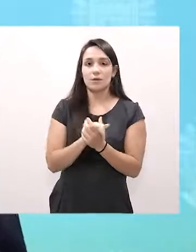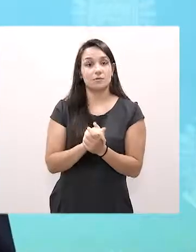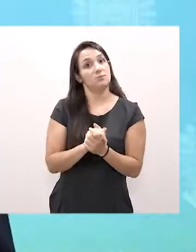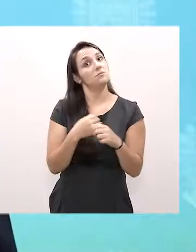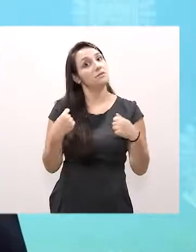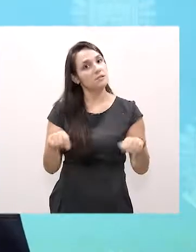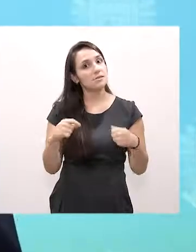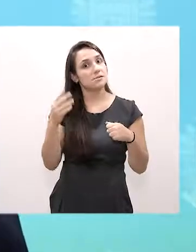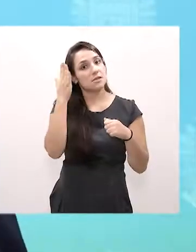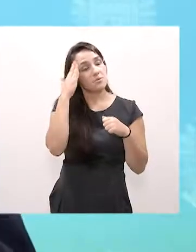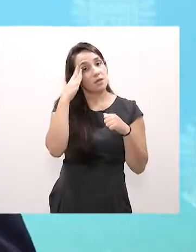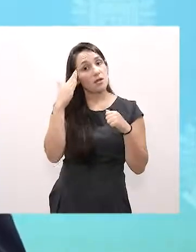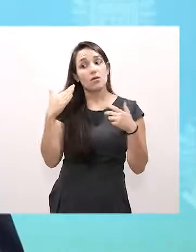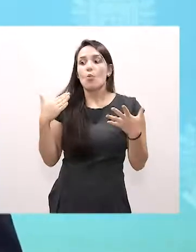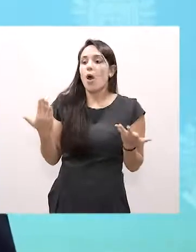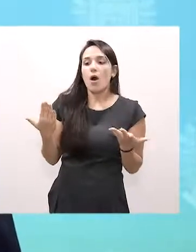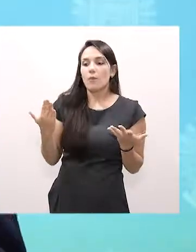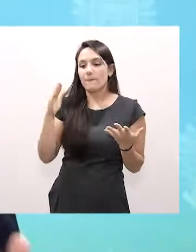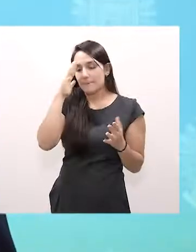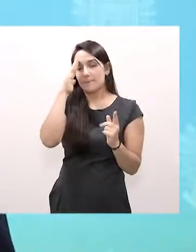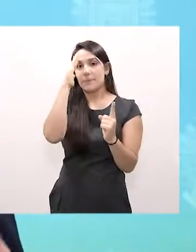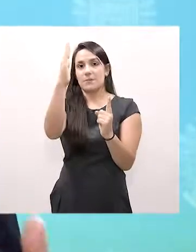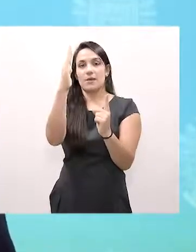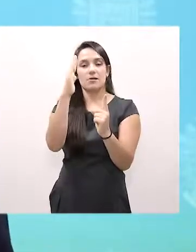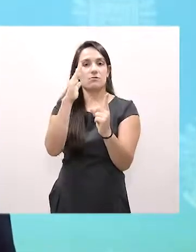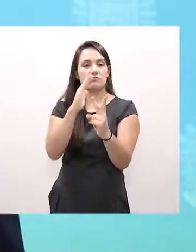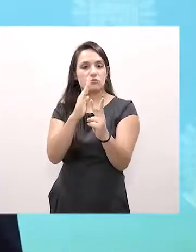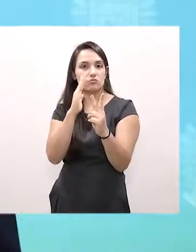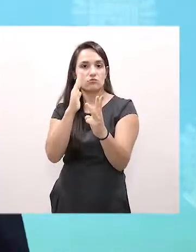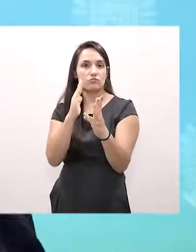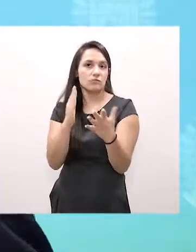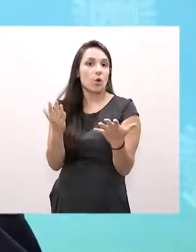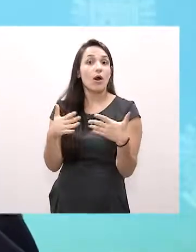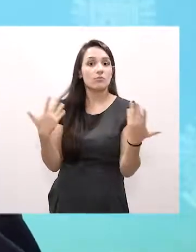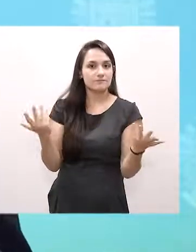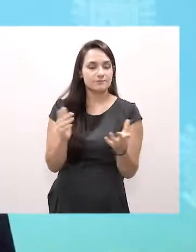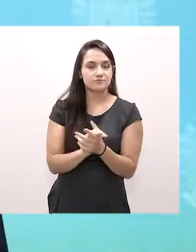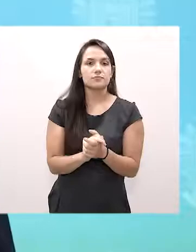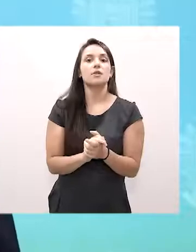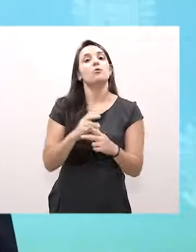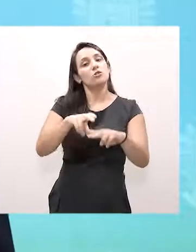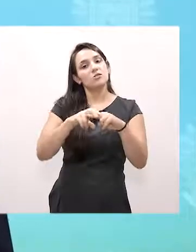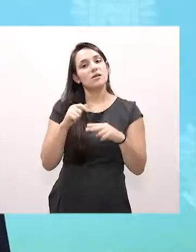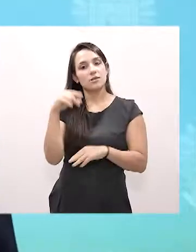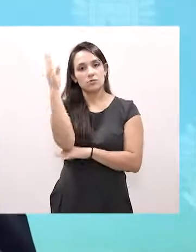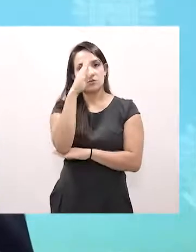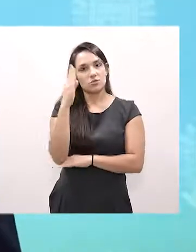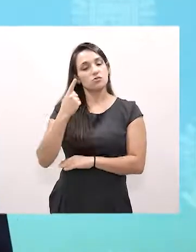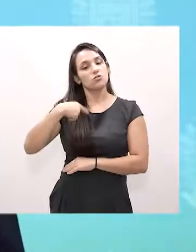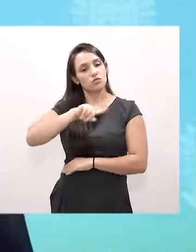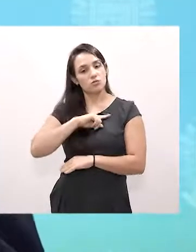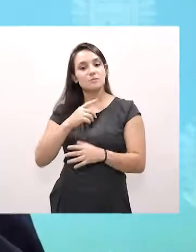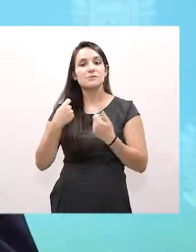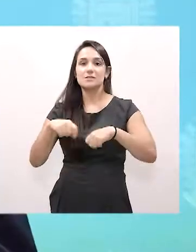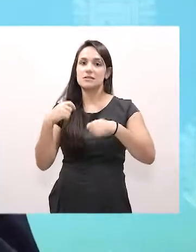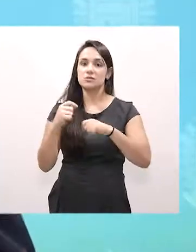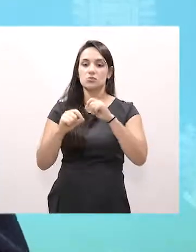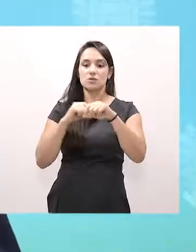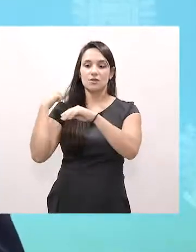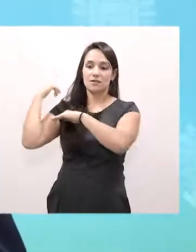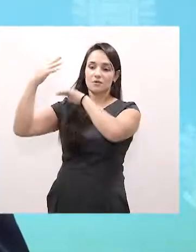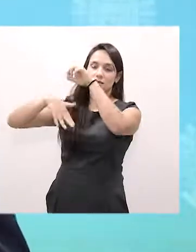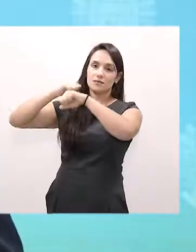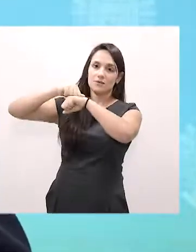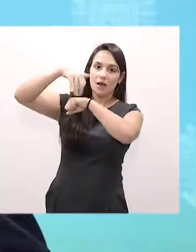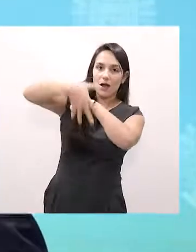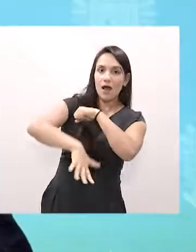você tem um conflito, você tem que destinar essa água para alguém prioritariamente. Neste caso, o Brasil, e nós estamos fazendo a opção de ser para